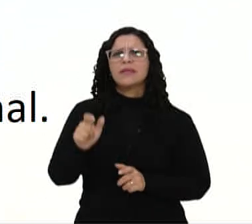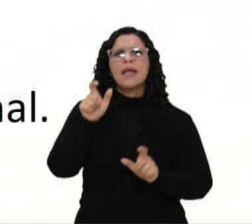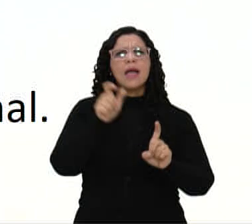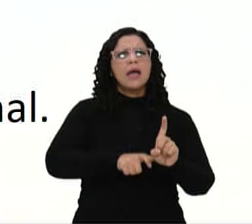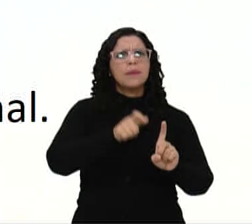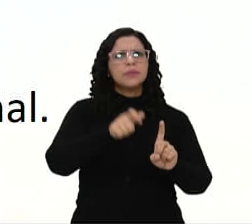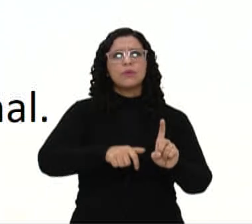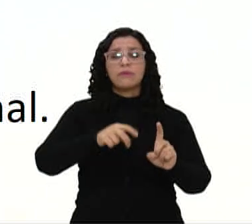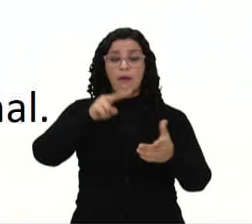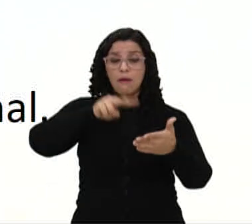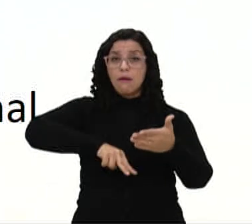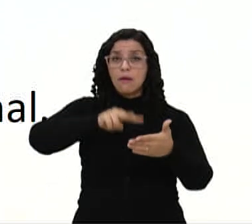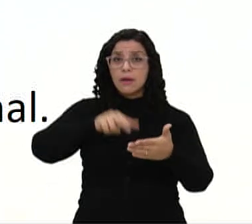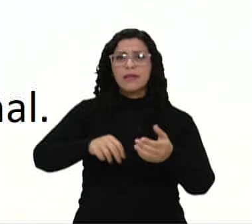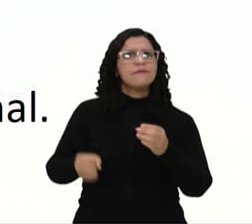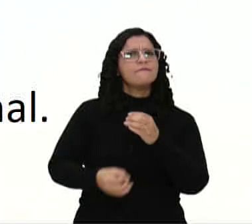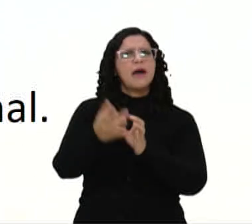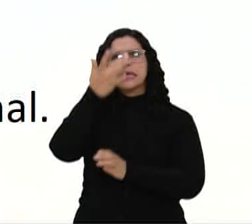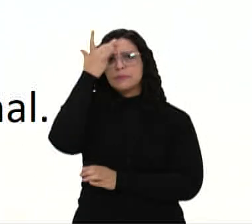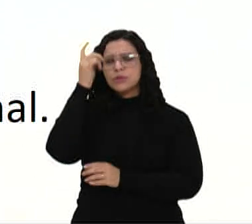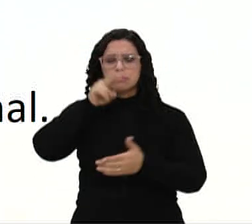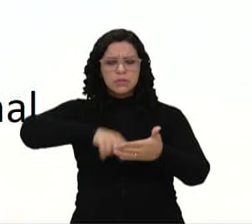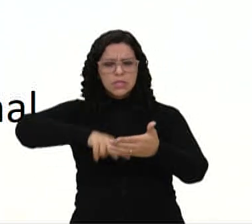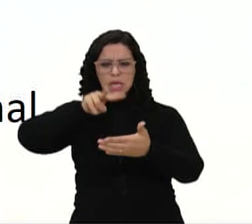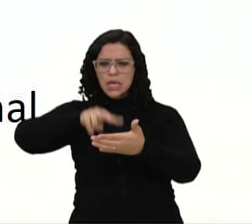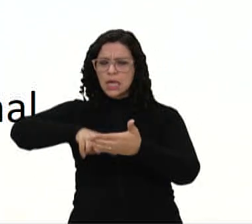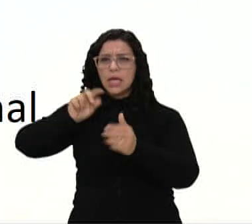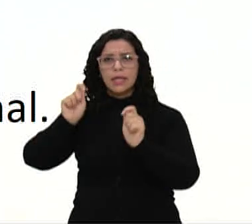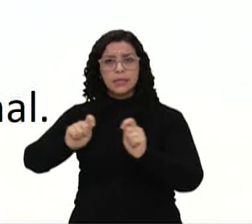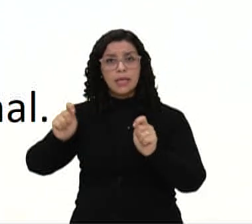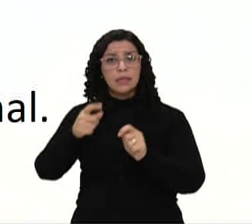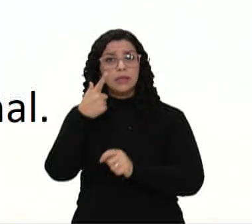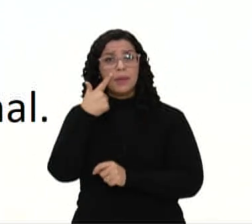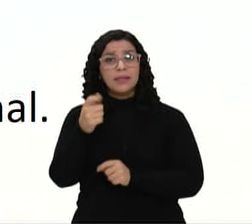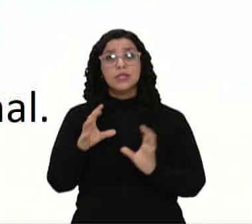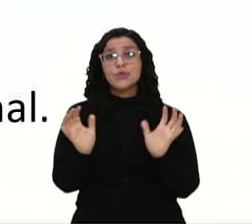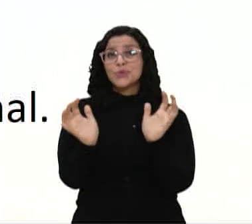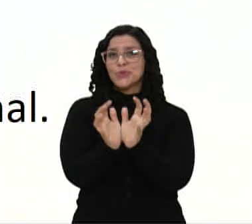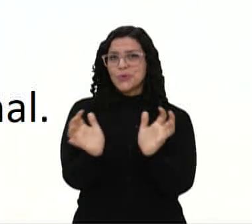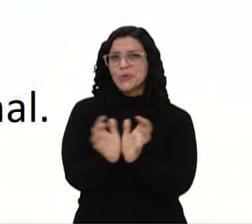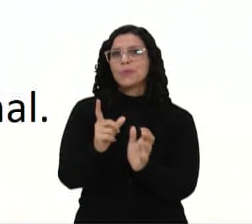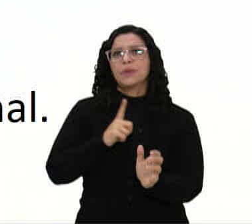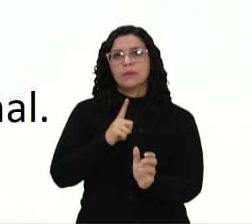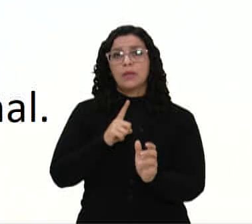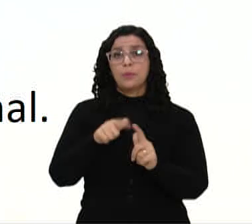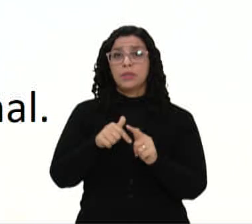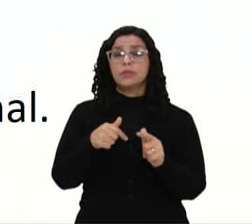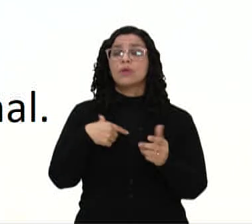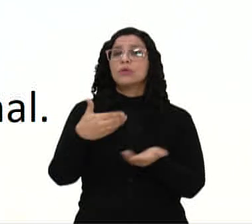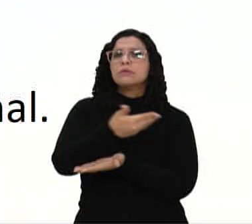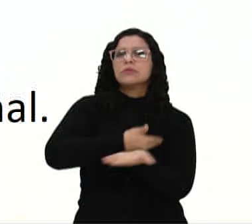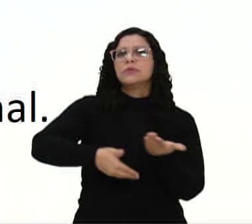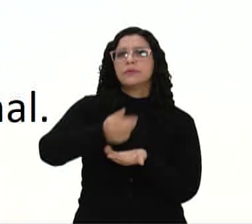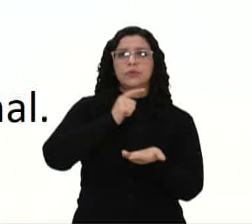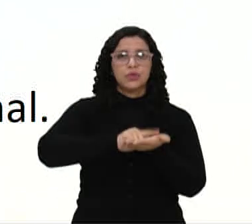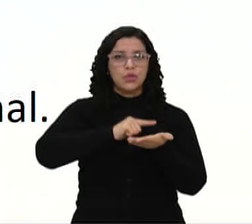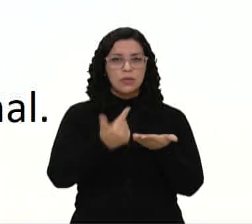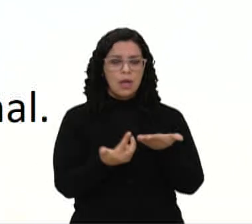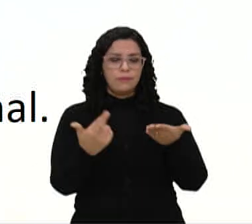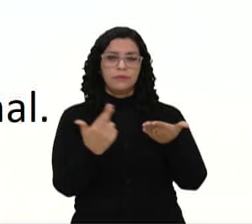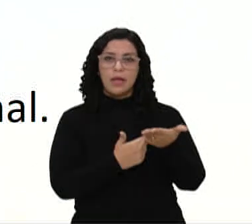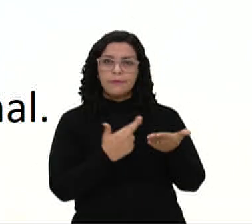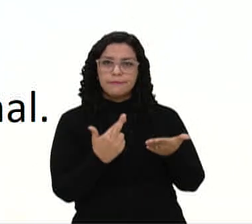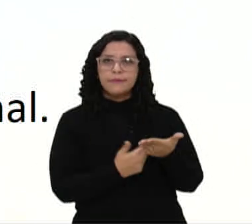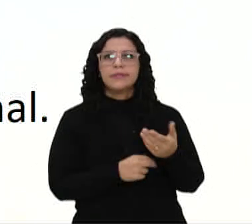leitor de uma carta aberta? Vários interlocutores, pois é de interesse coletivo. A circulação, jornais,